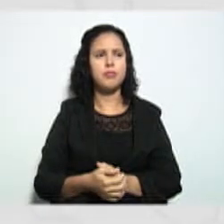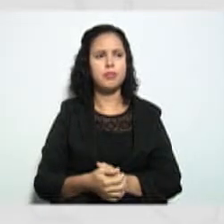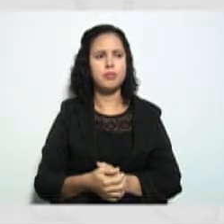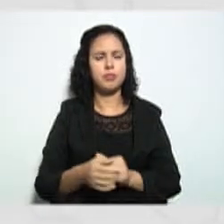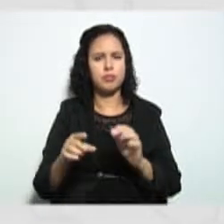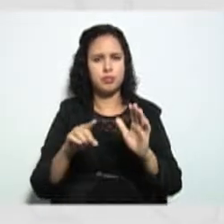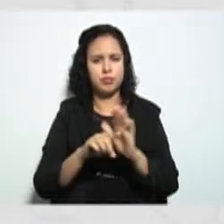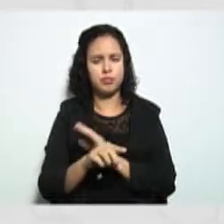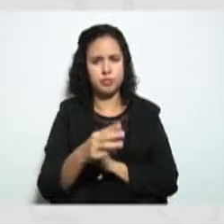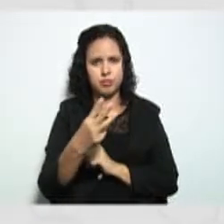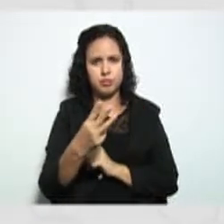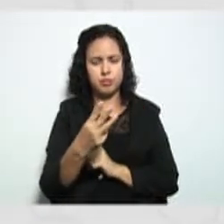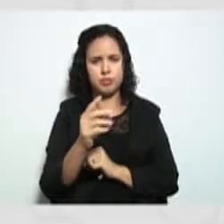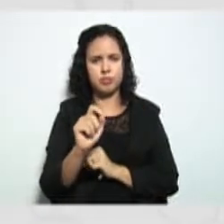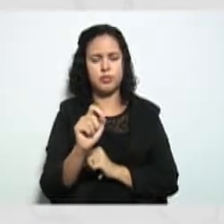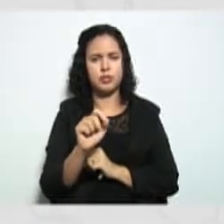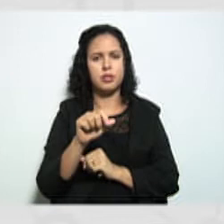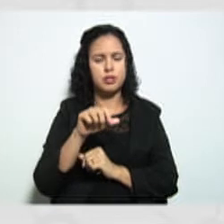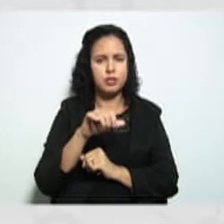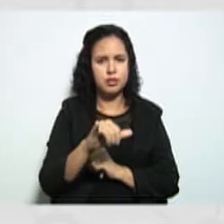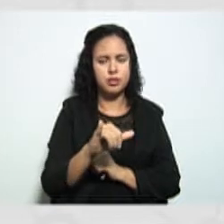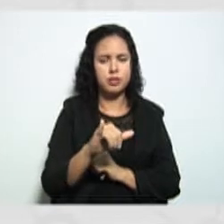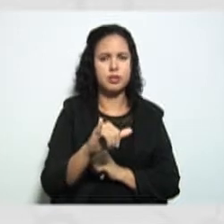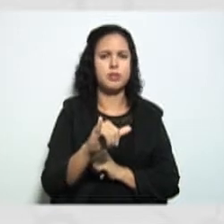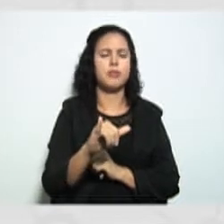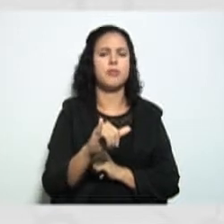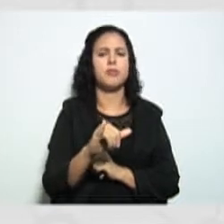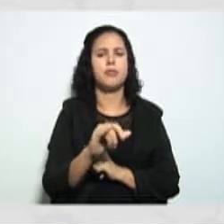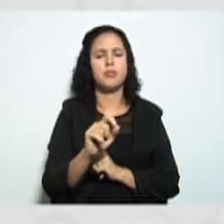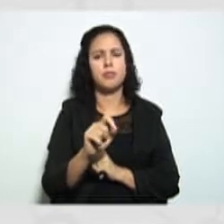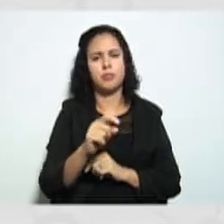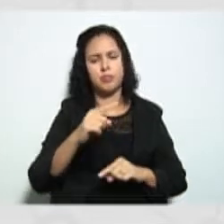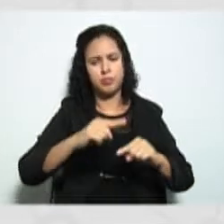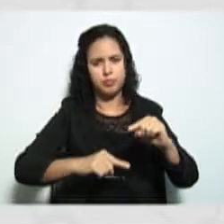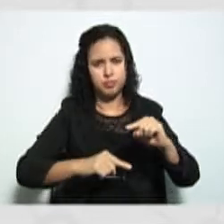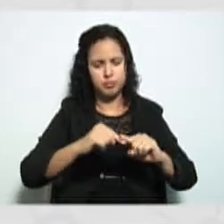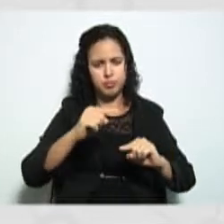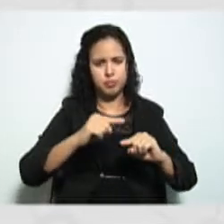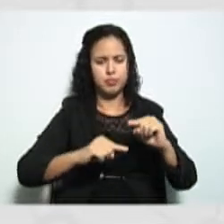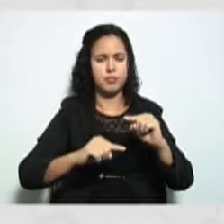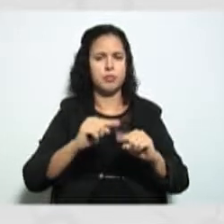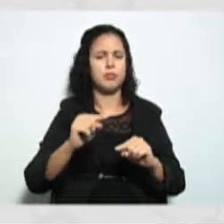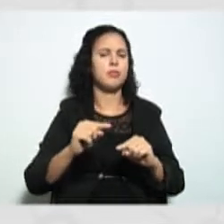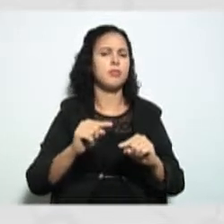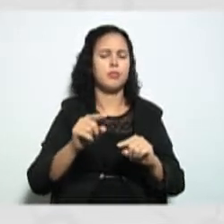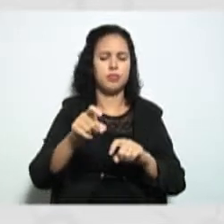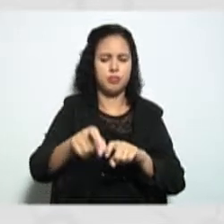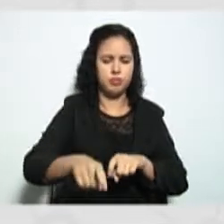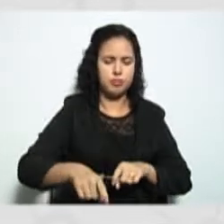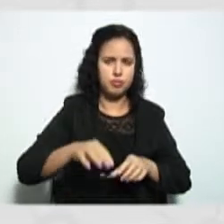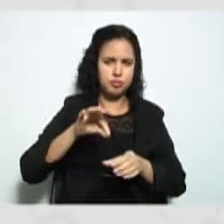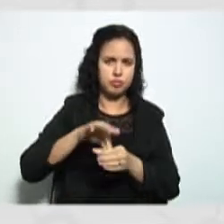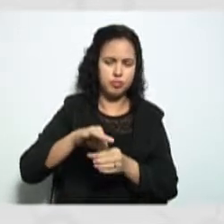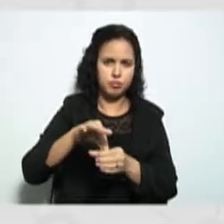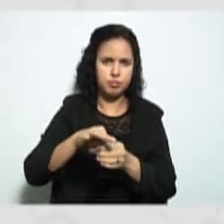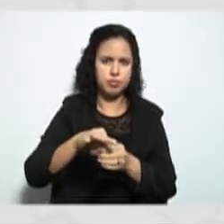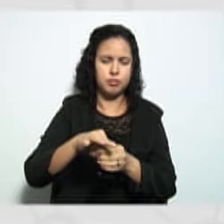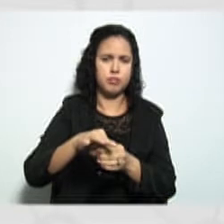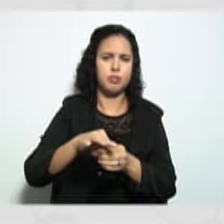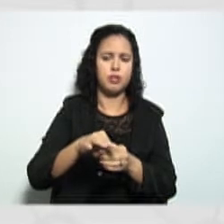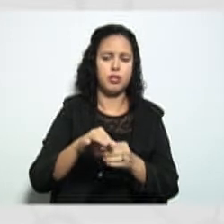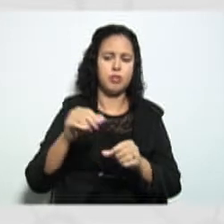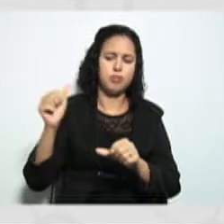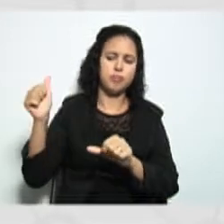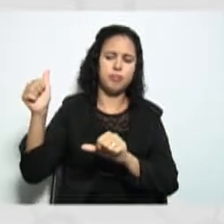pergunta número 3. Se o produto agropecuário for beneficiado, primeiro, para depois ser